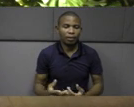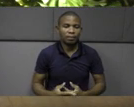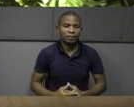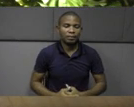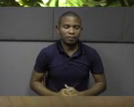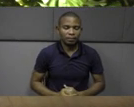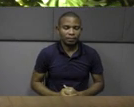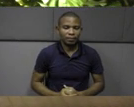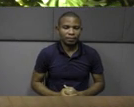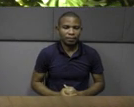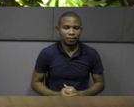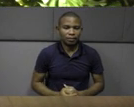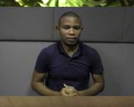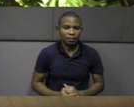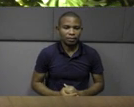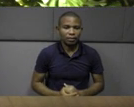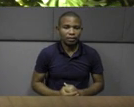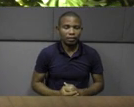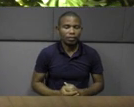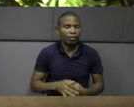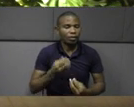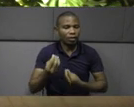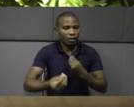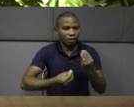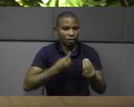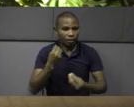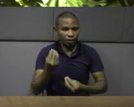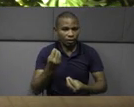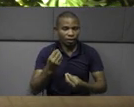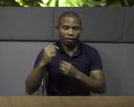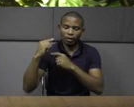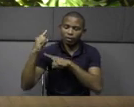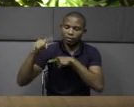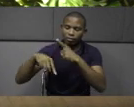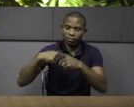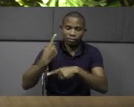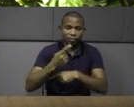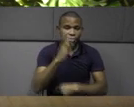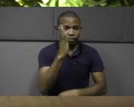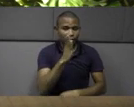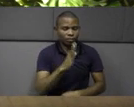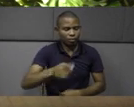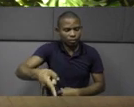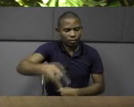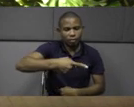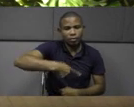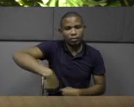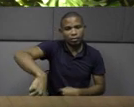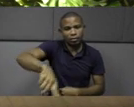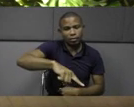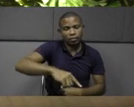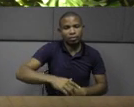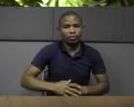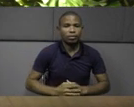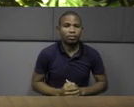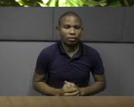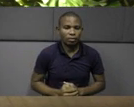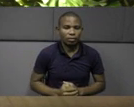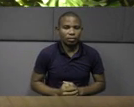como pegando aí a cronologia do planejamento do brasil a gente vem construindo e